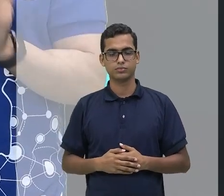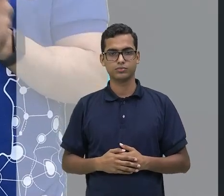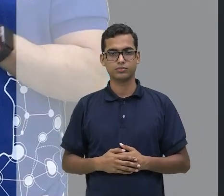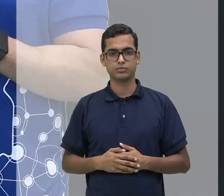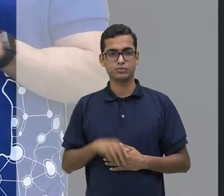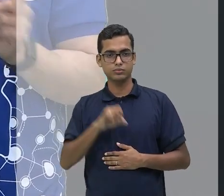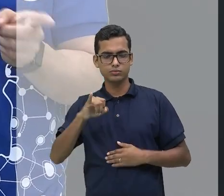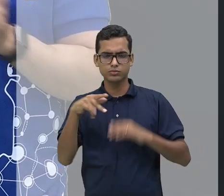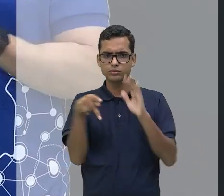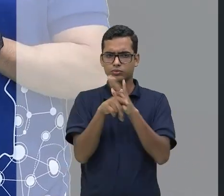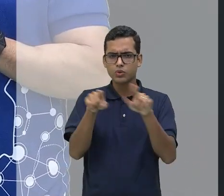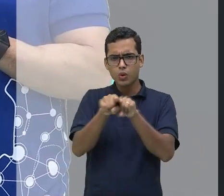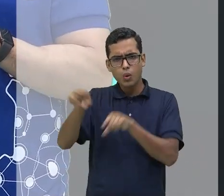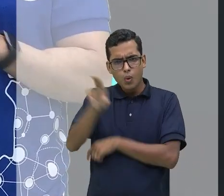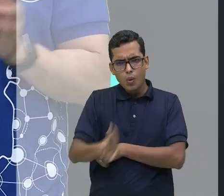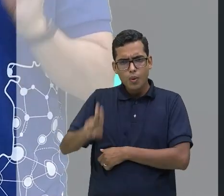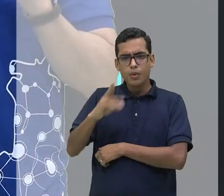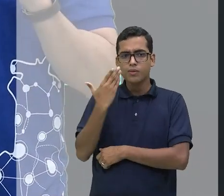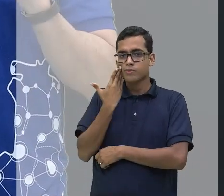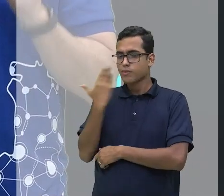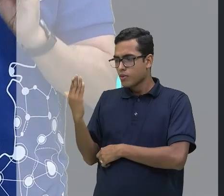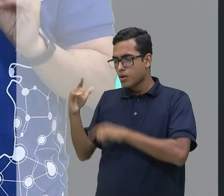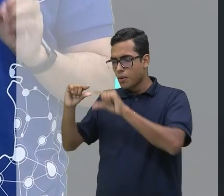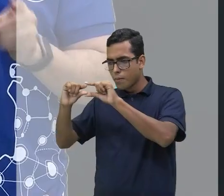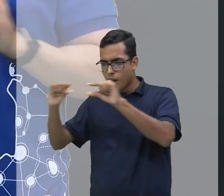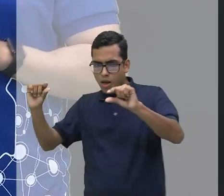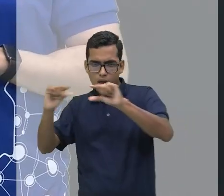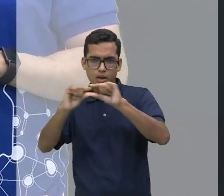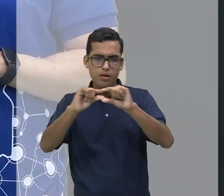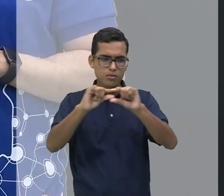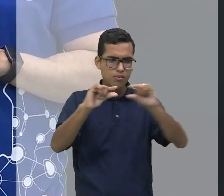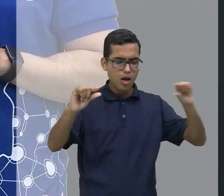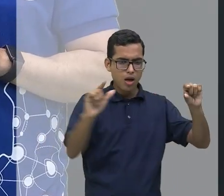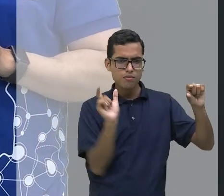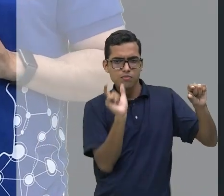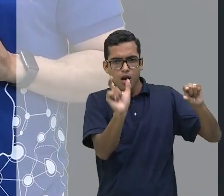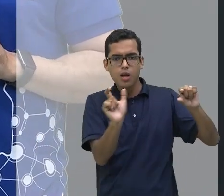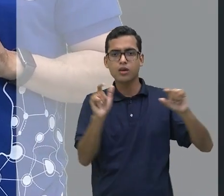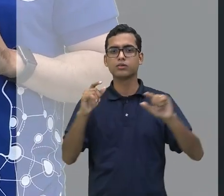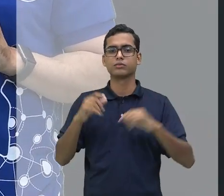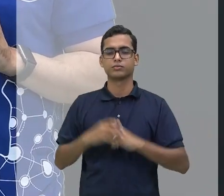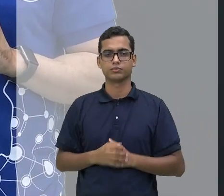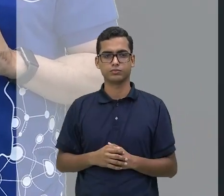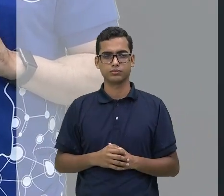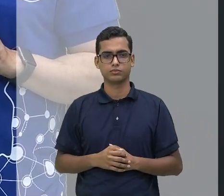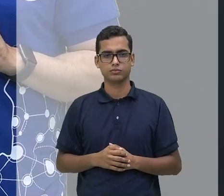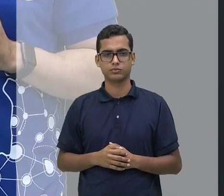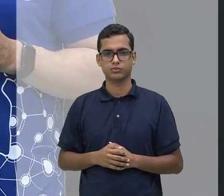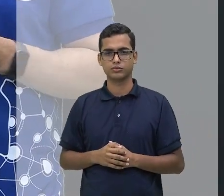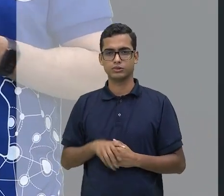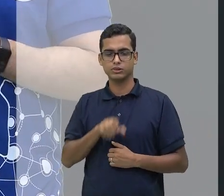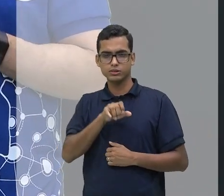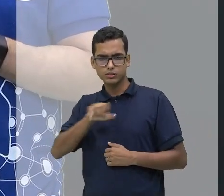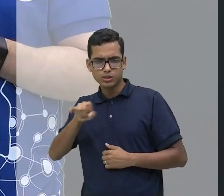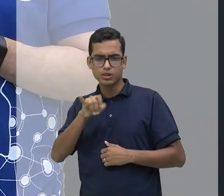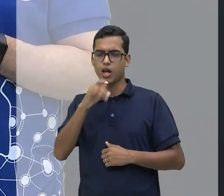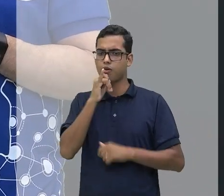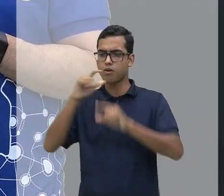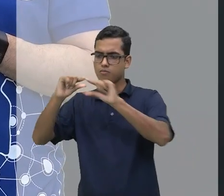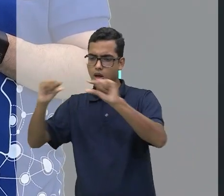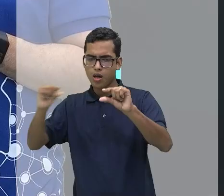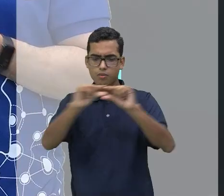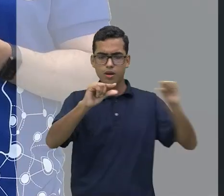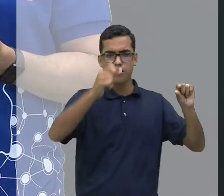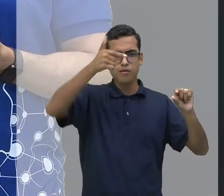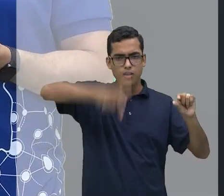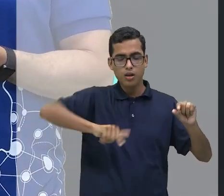orações simultaneamente, né, uma após a outra, eu vou estar repetindo o sujeito. Quando eu coloco, né, eu lanço mão aí de uma